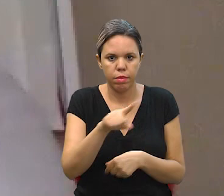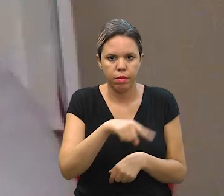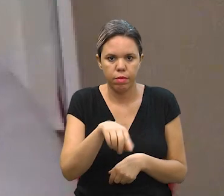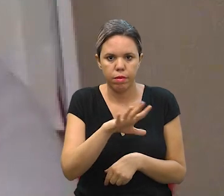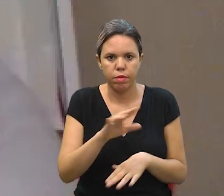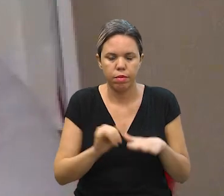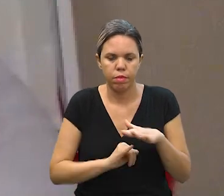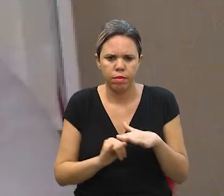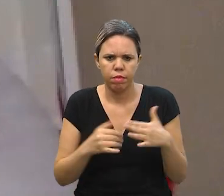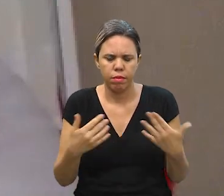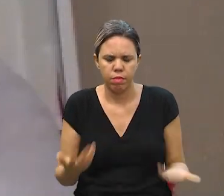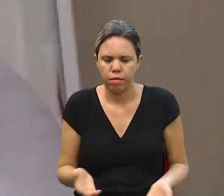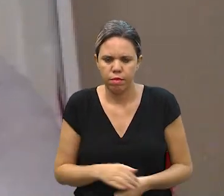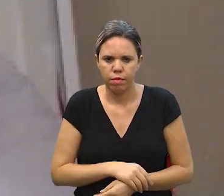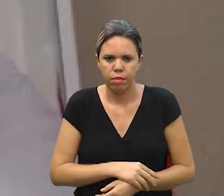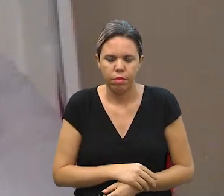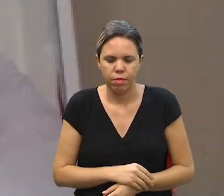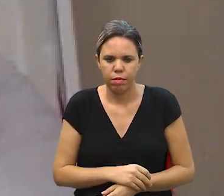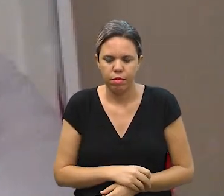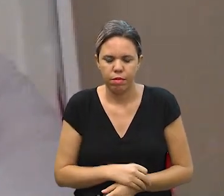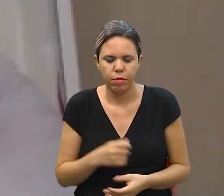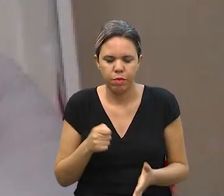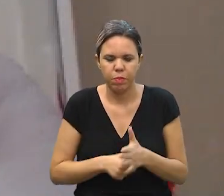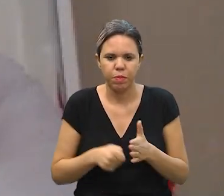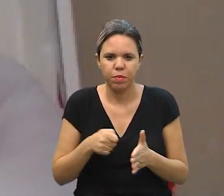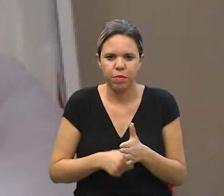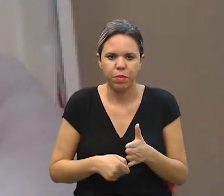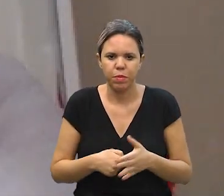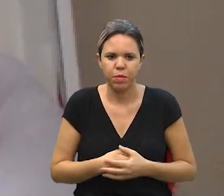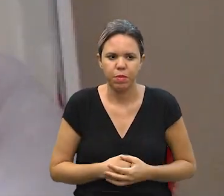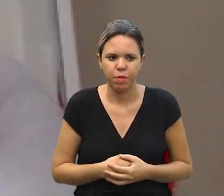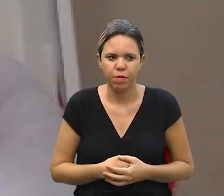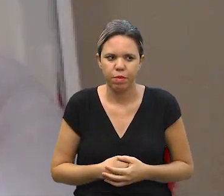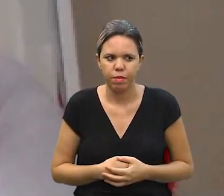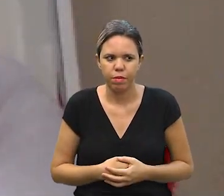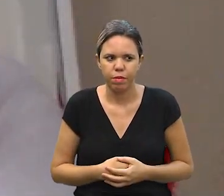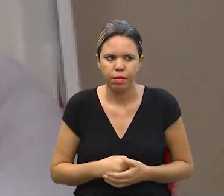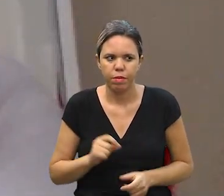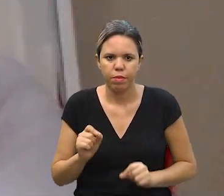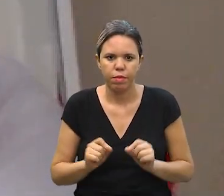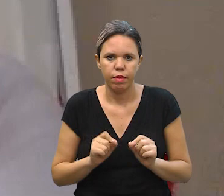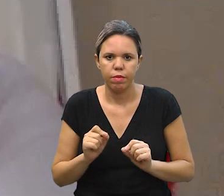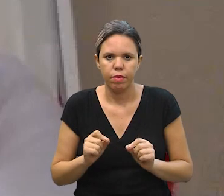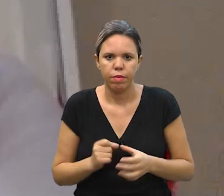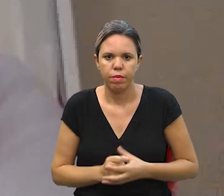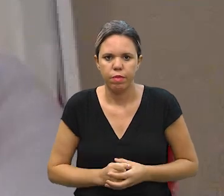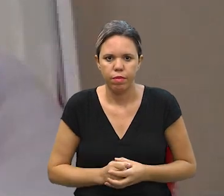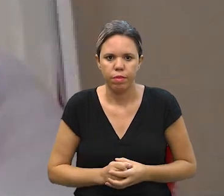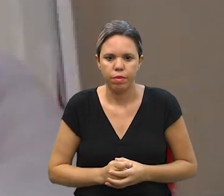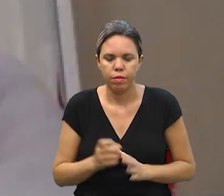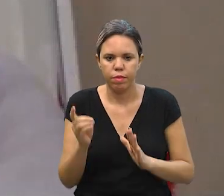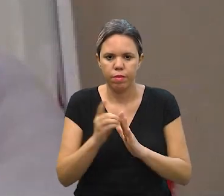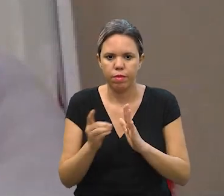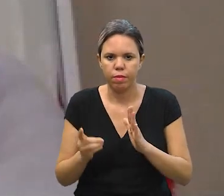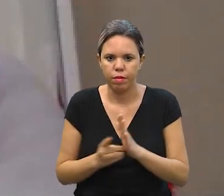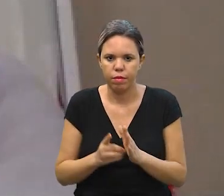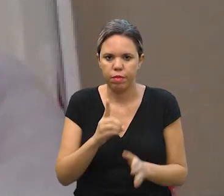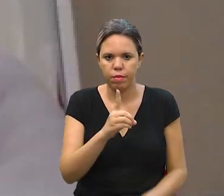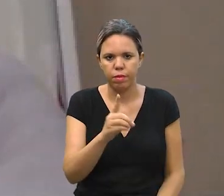outras instituições, lutando para que o